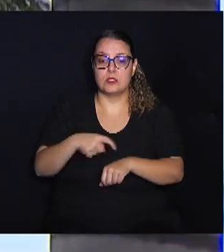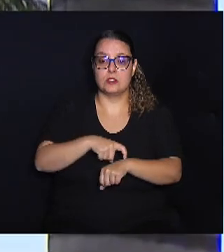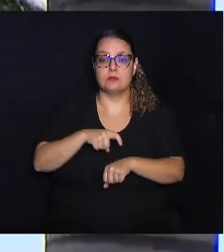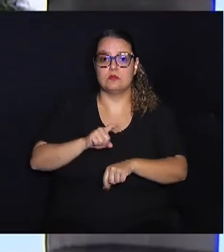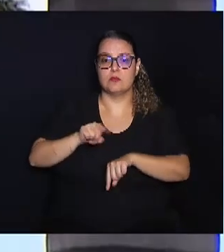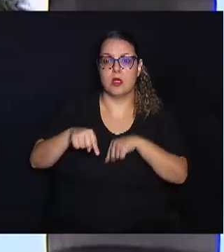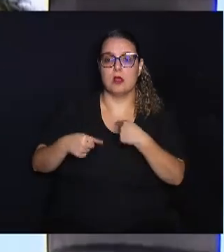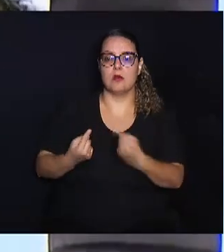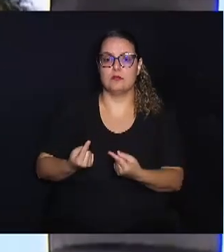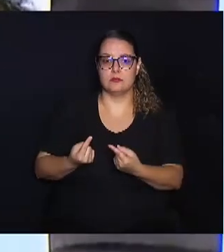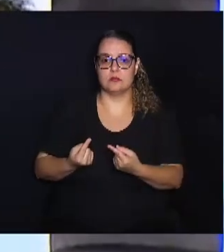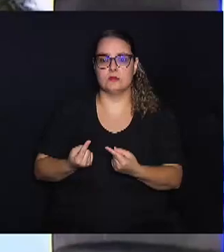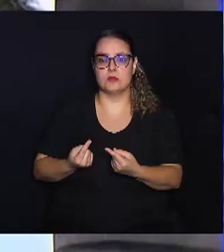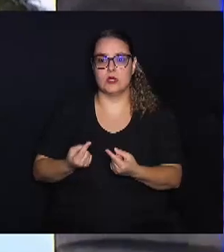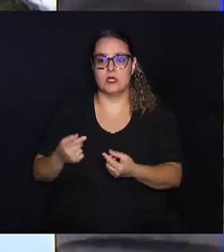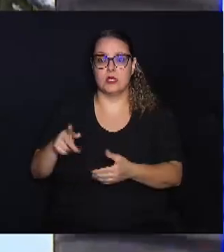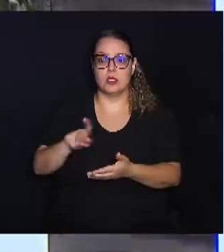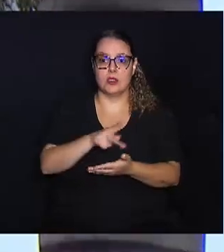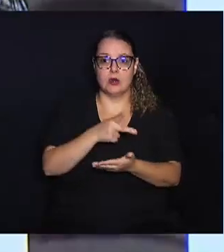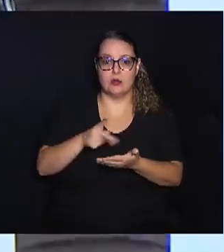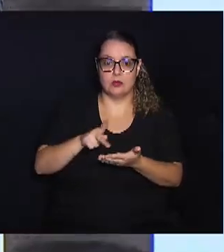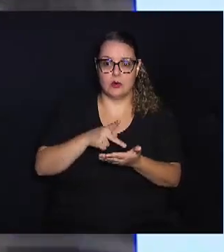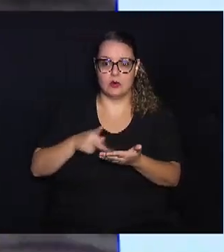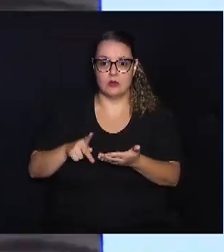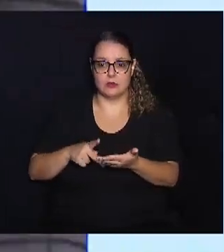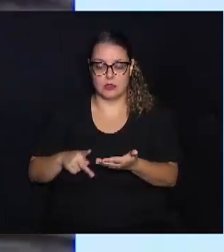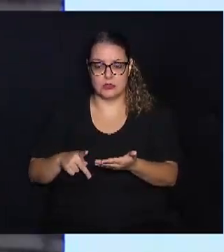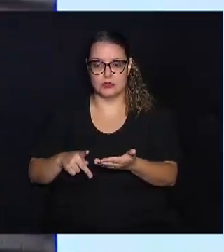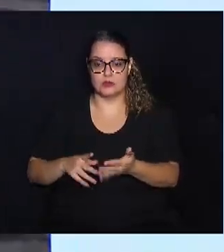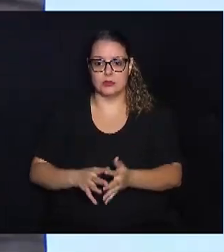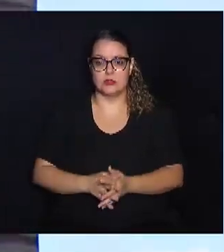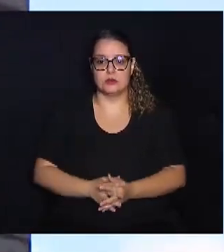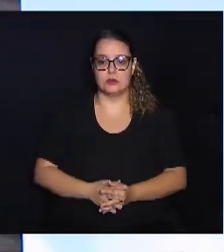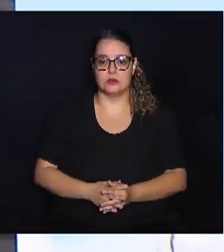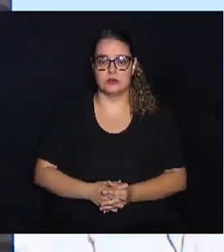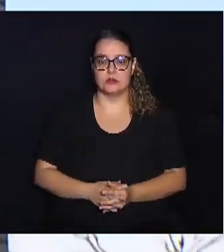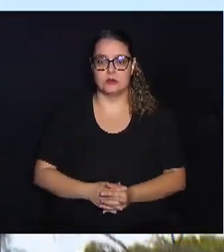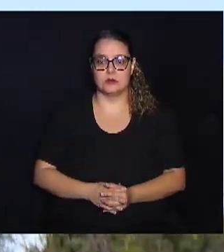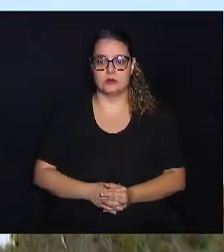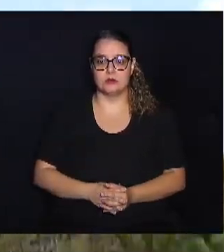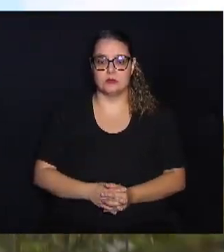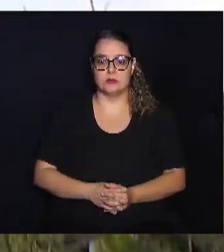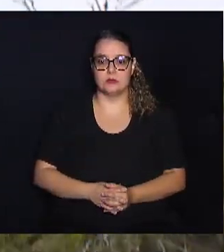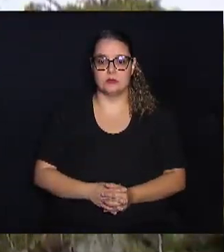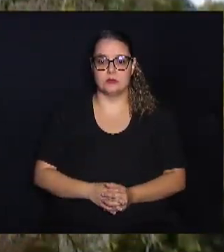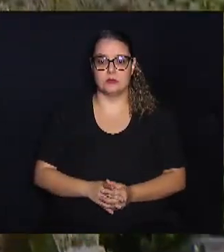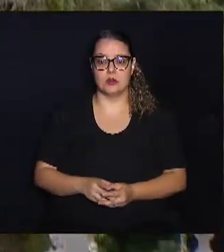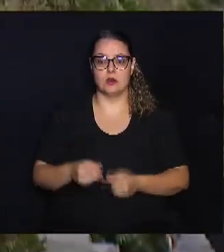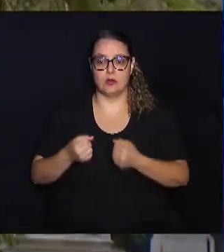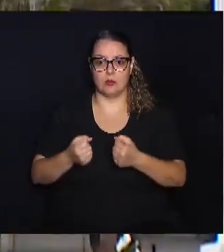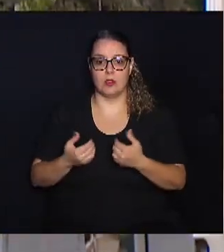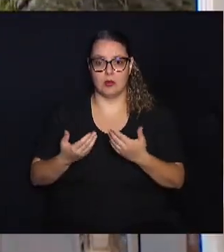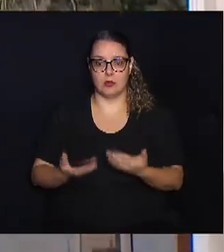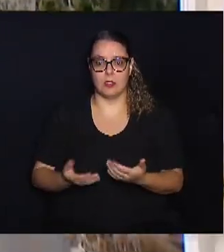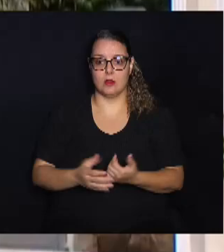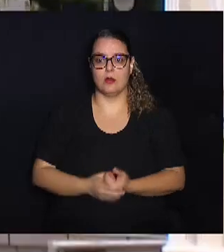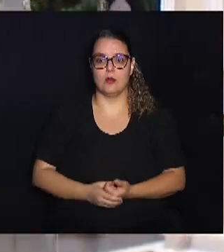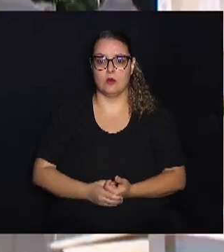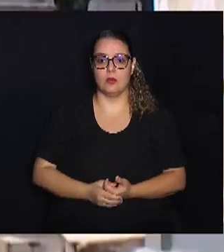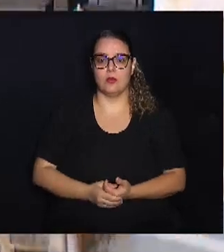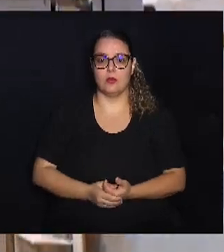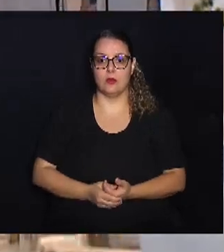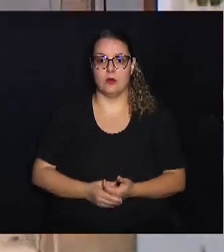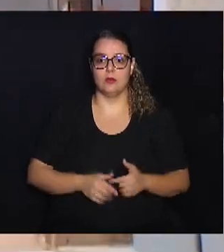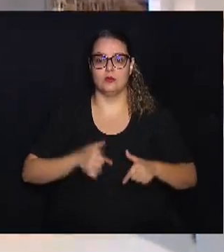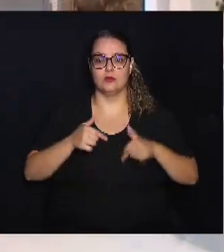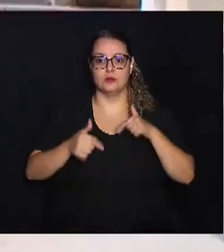olhar. E a poesia do Bezo, Marcelo Bezo, que é um